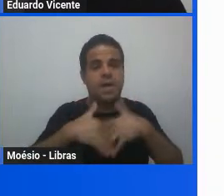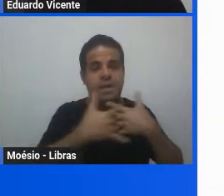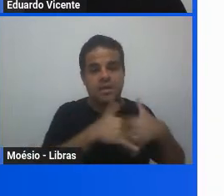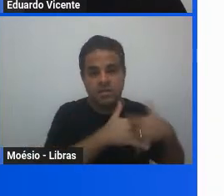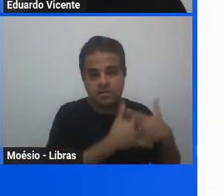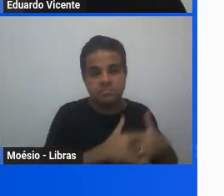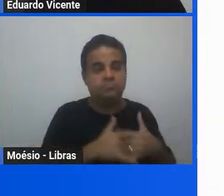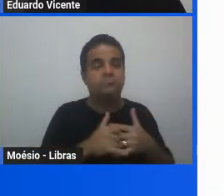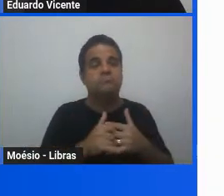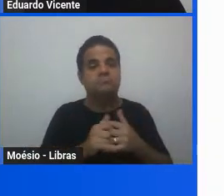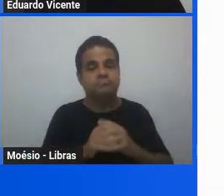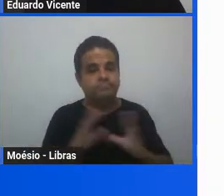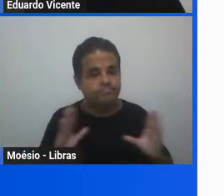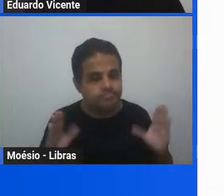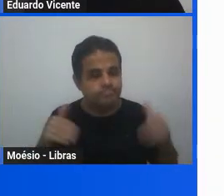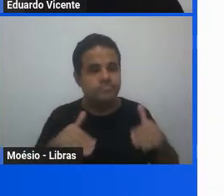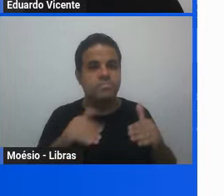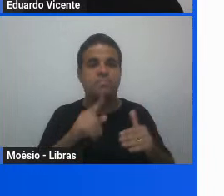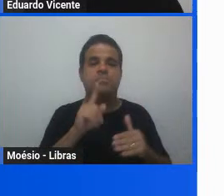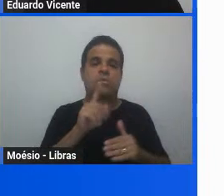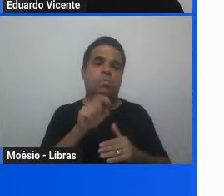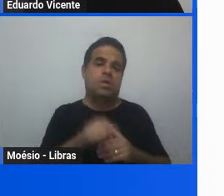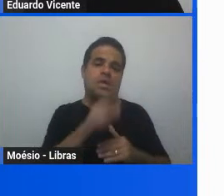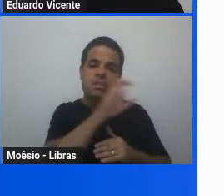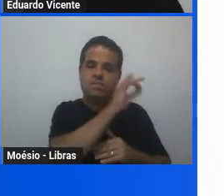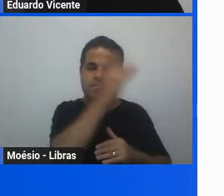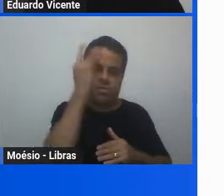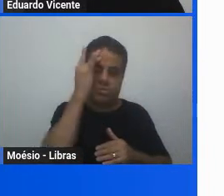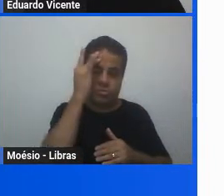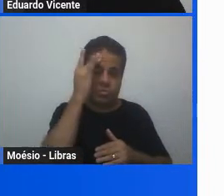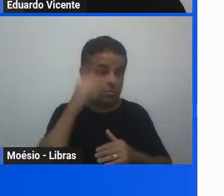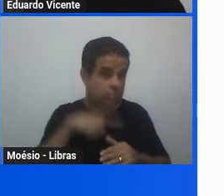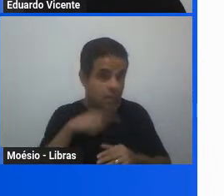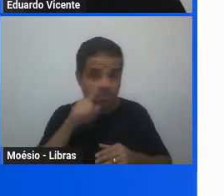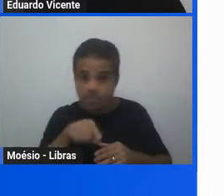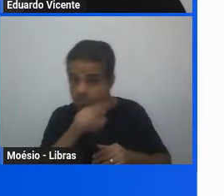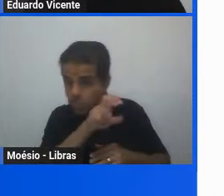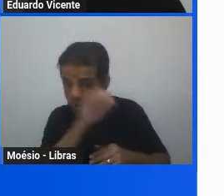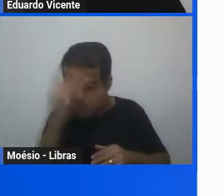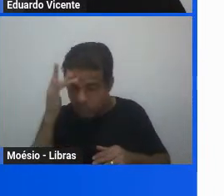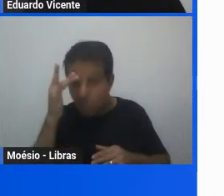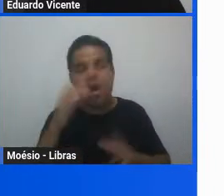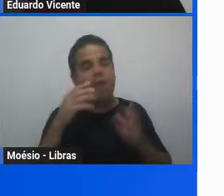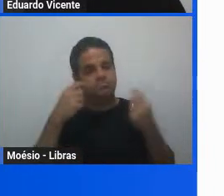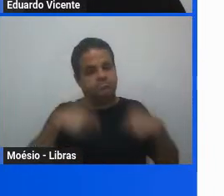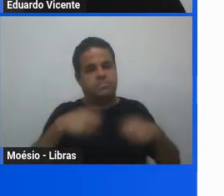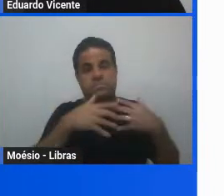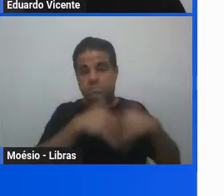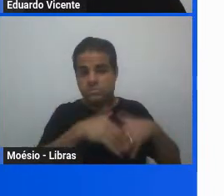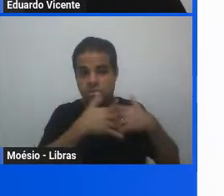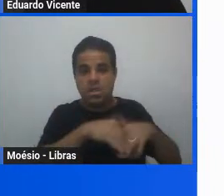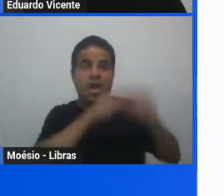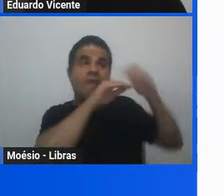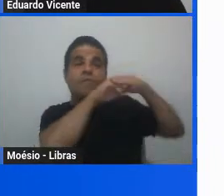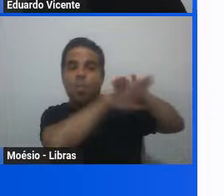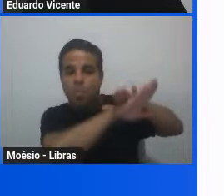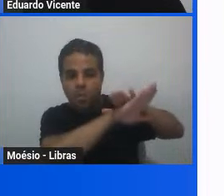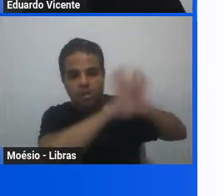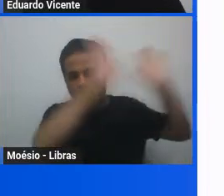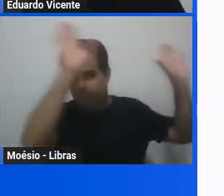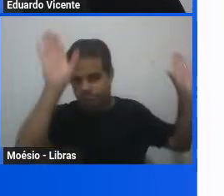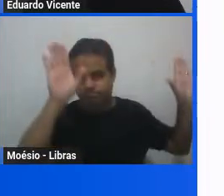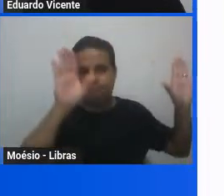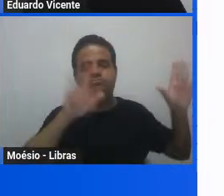aí numa concentração de 1.500 pessoas. Geralmente, o aparelho está guardado sobre